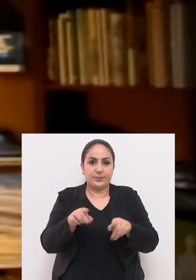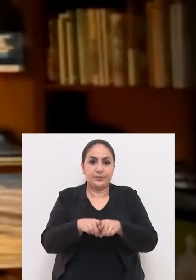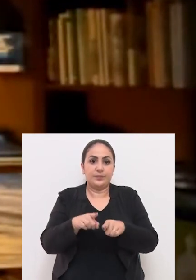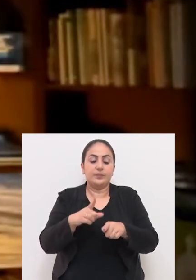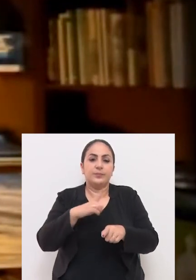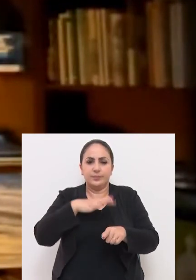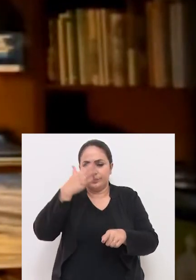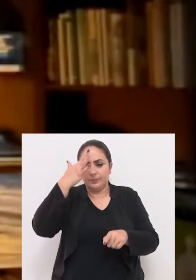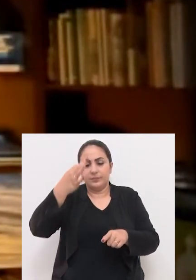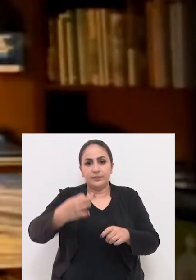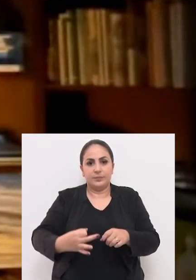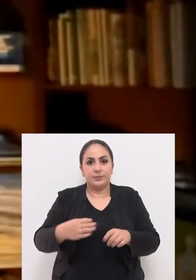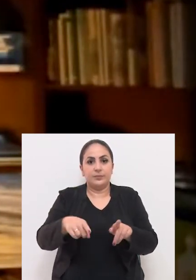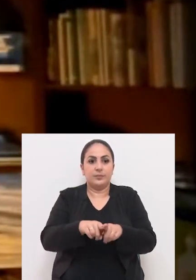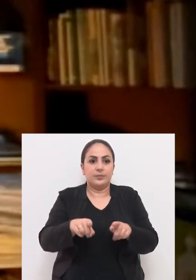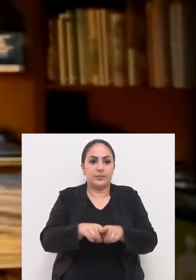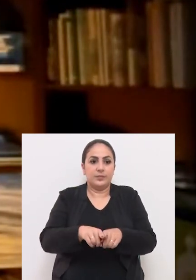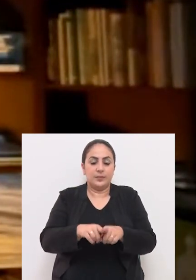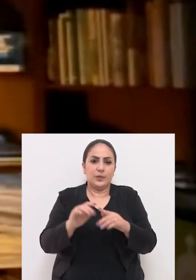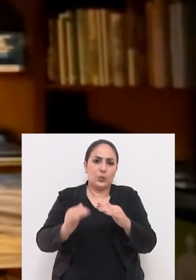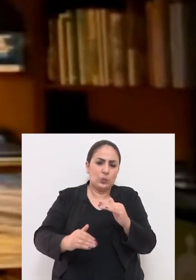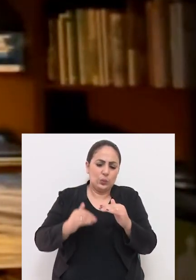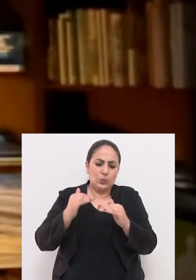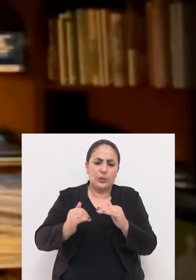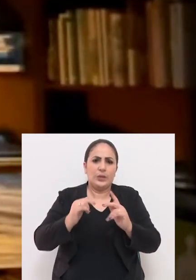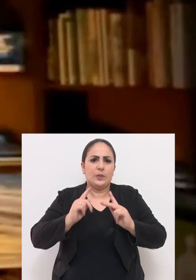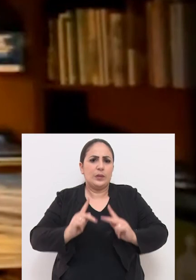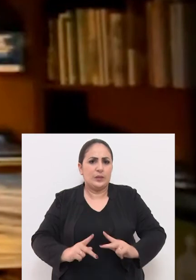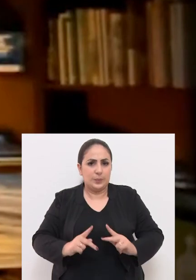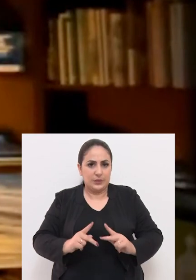presentes. E eu tenho certeza também que, pelo